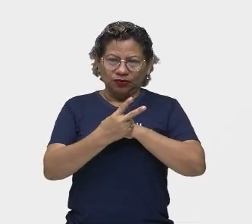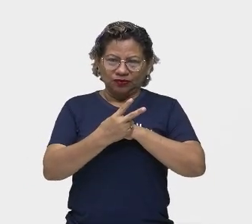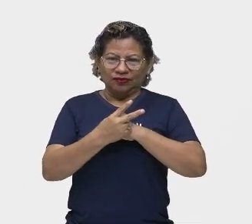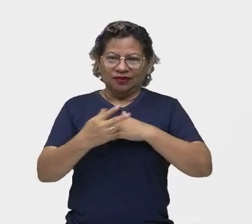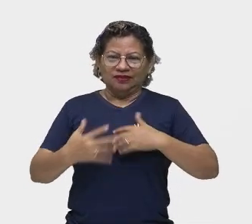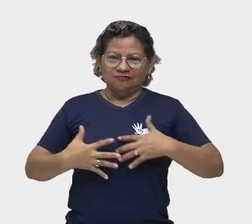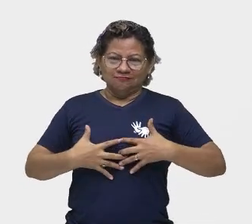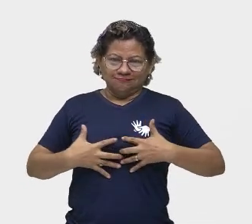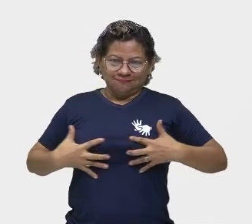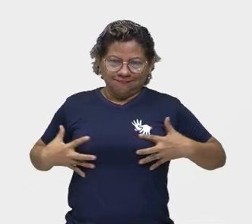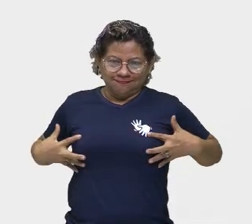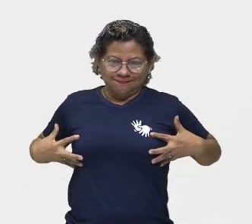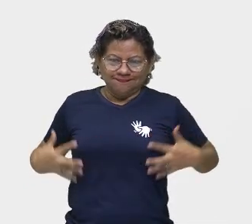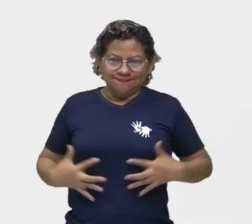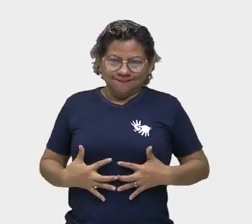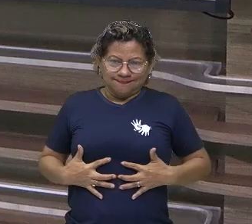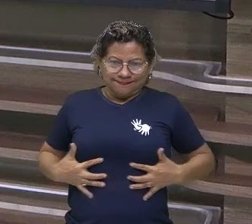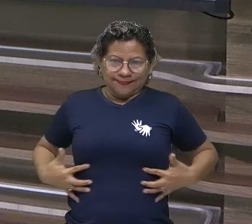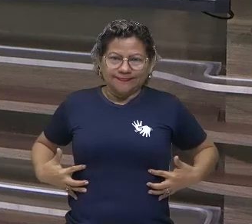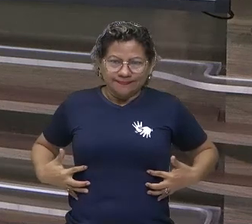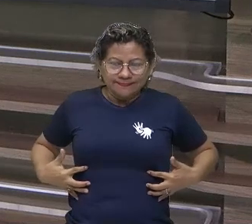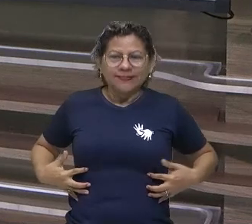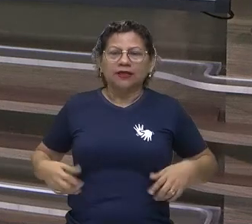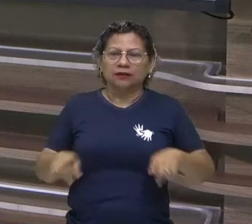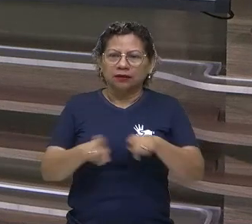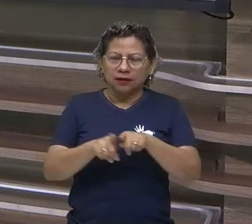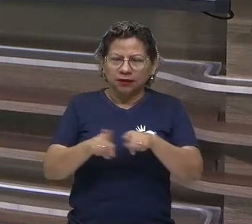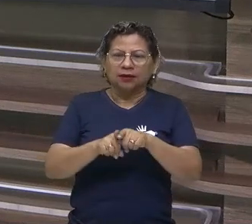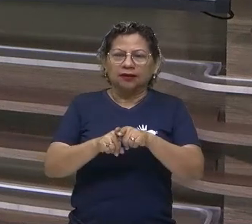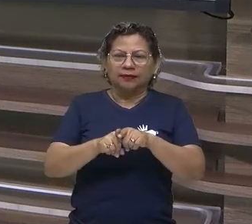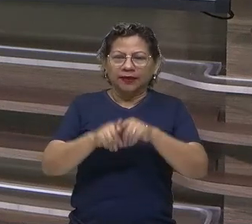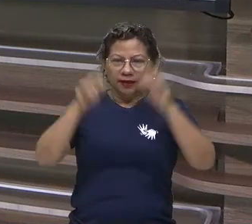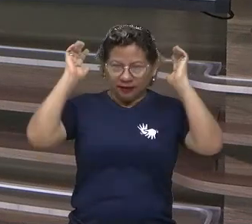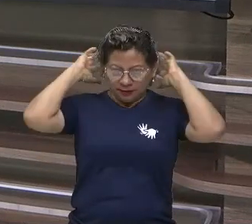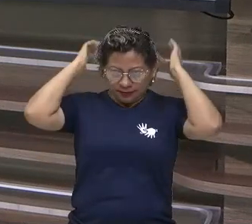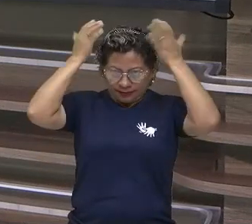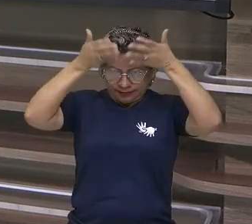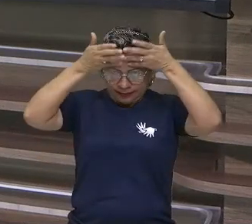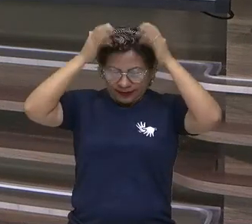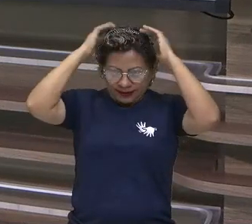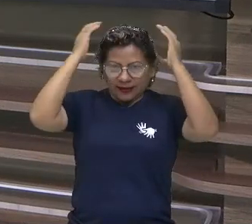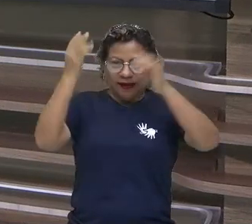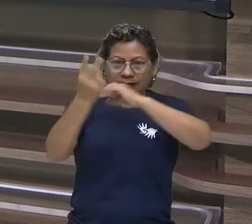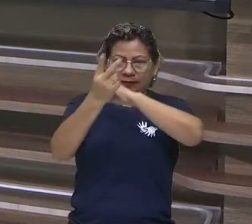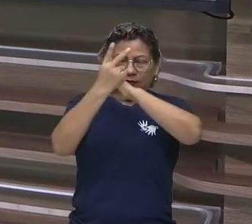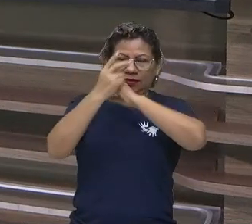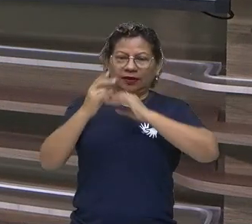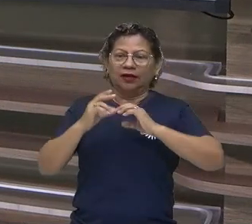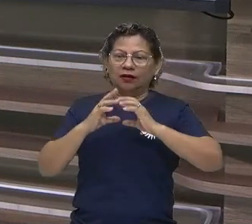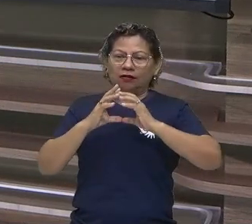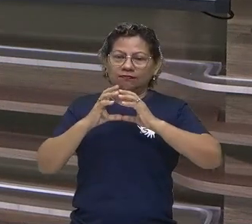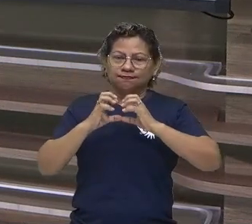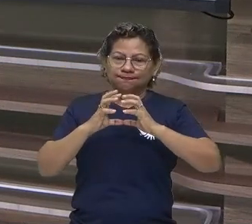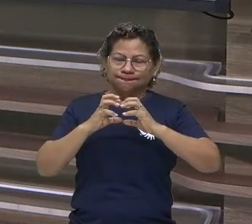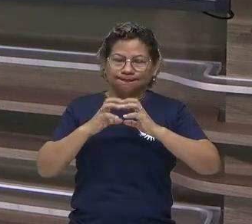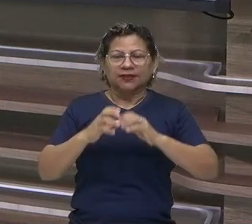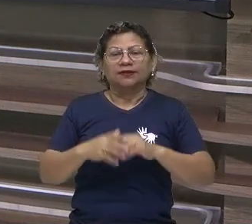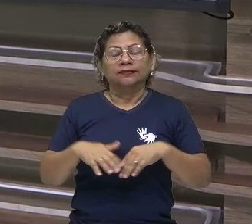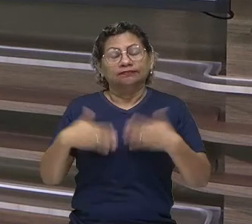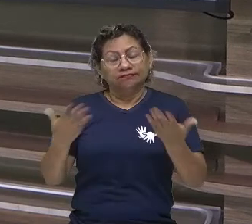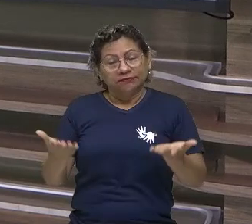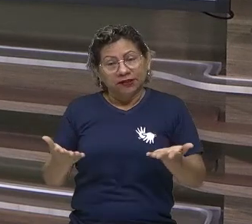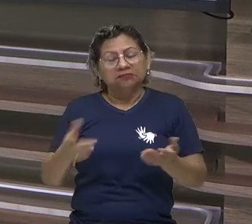como pulmão coração tem a caixa craniana que vai proteger aqui o nosso cérebro né então ele tem outras funções